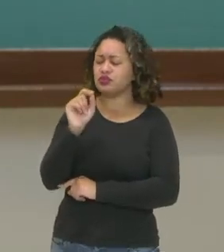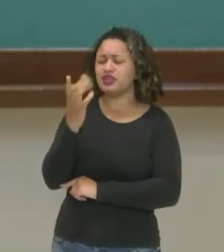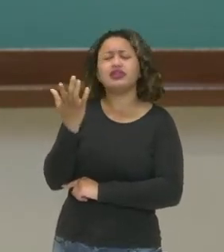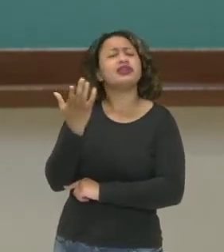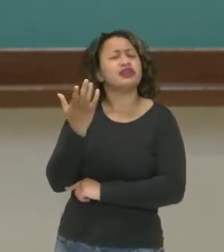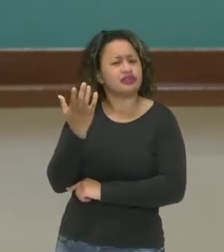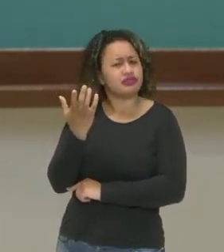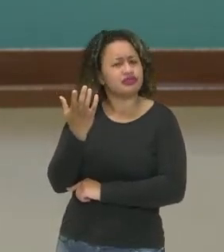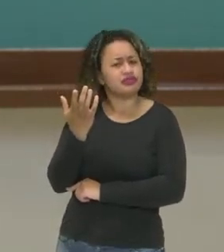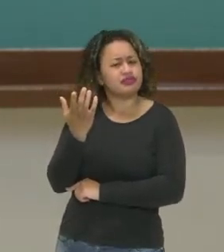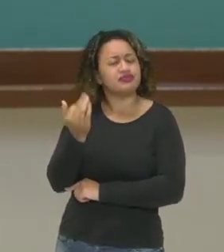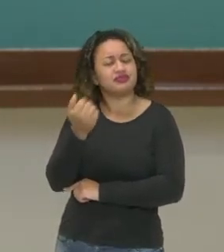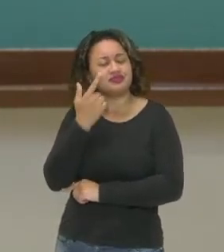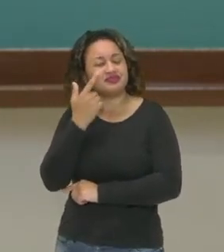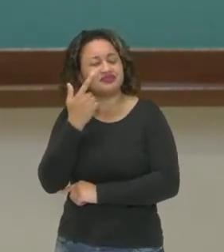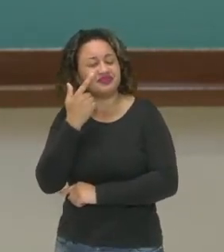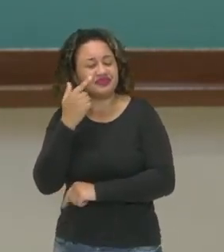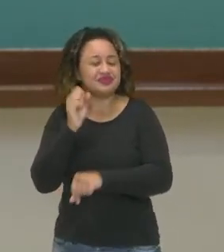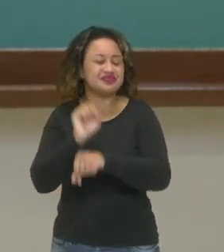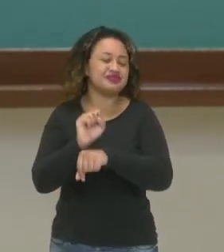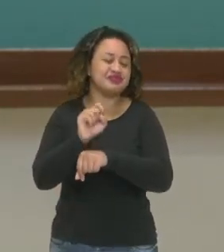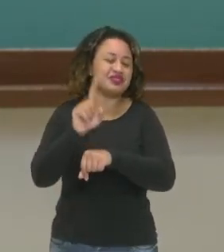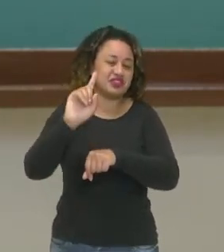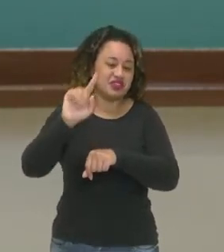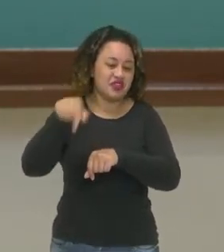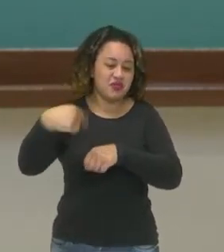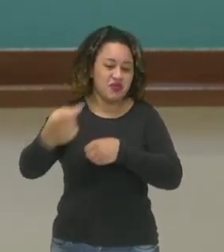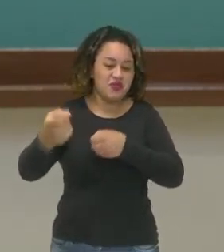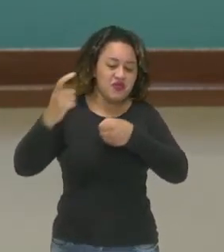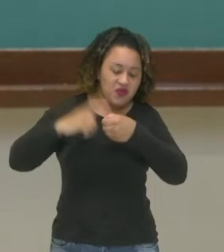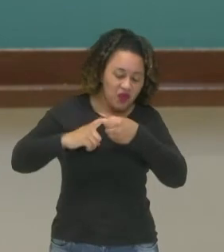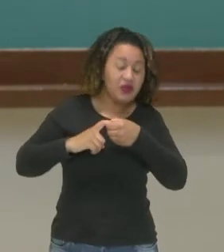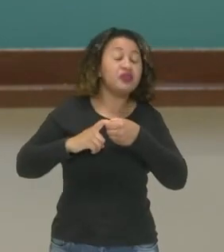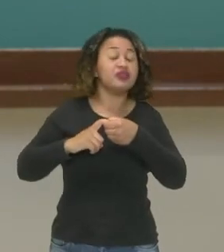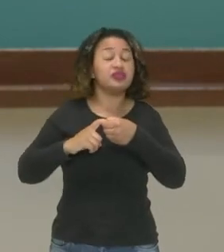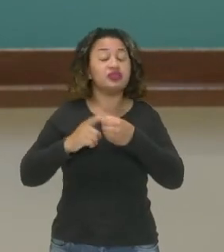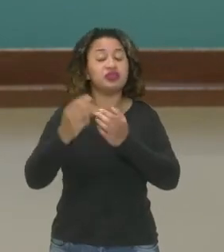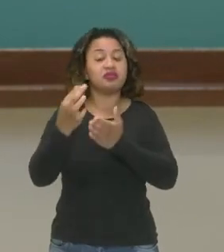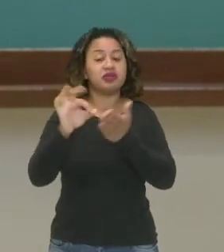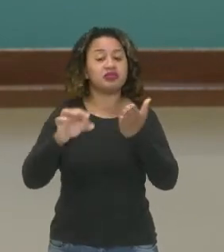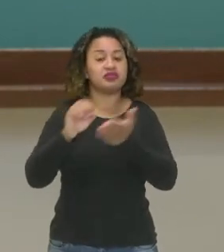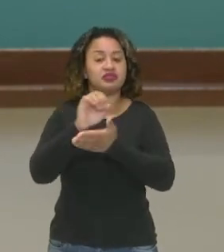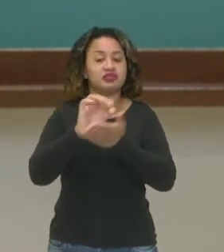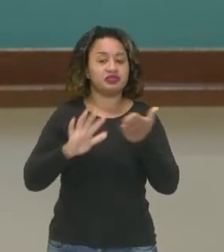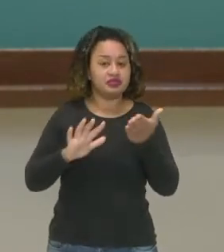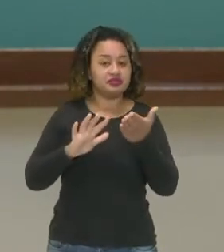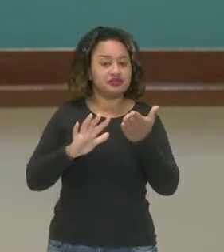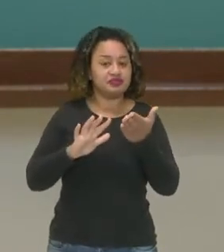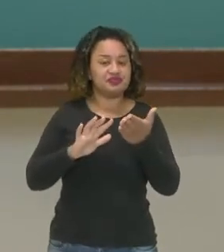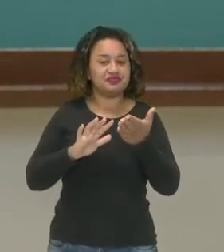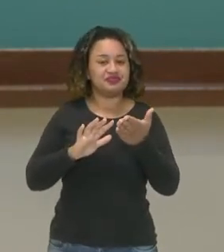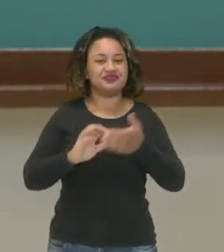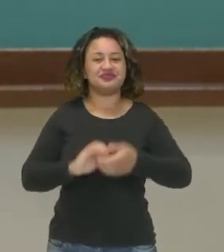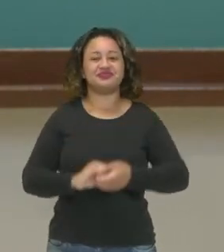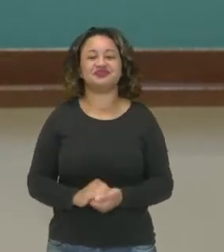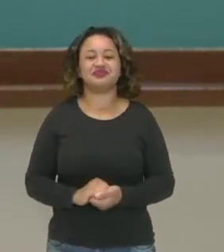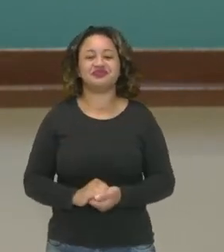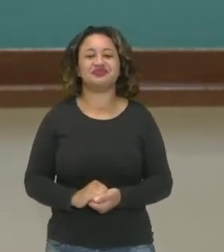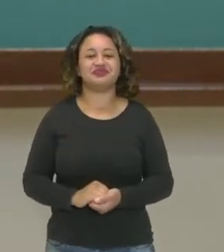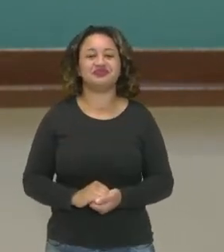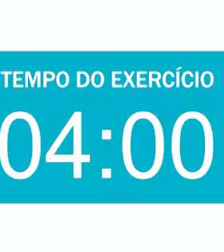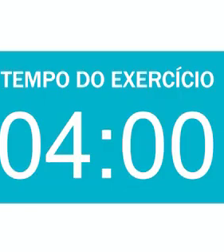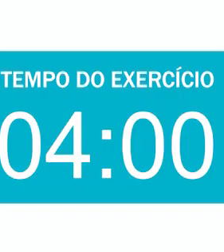sei lá. Vamos ver. Eu aguardo vocês, e daqui a pouco, com a nossa resposta, a gente vai ver se você acertou. Capriche na letra.